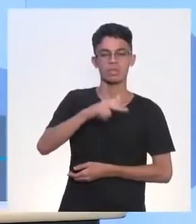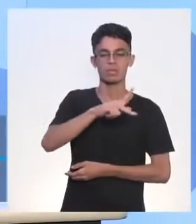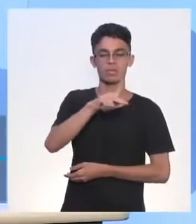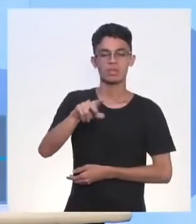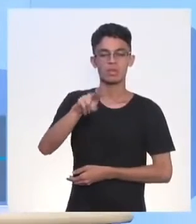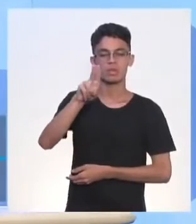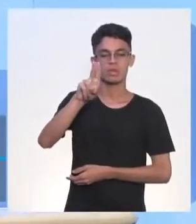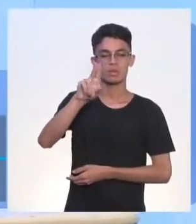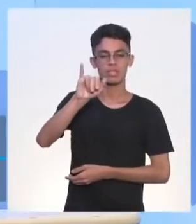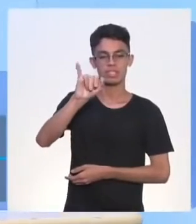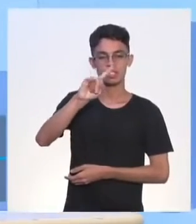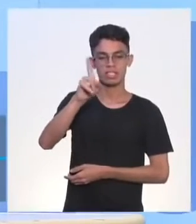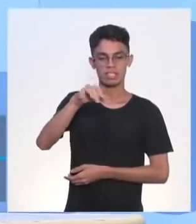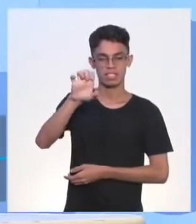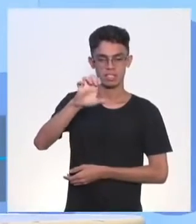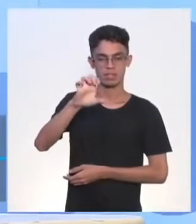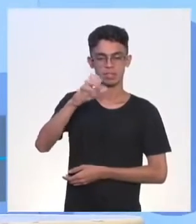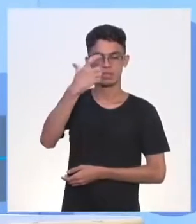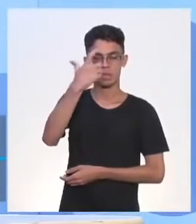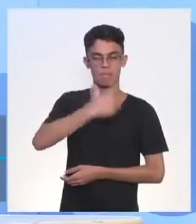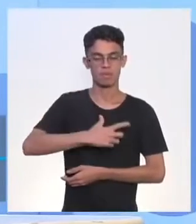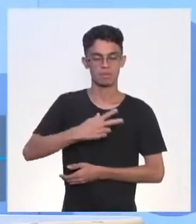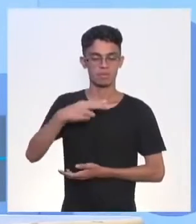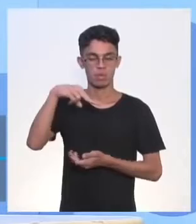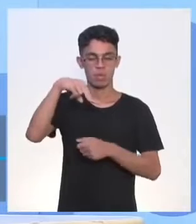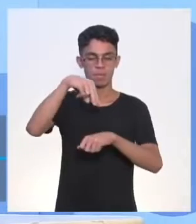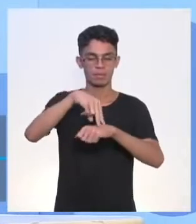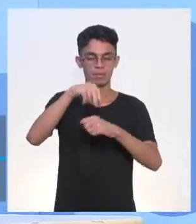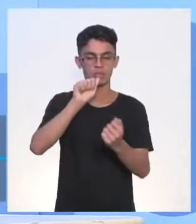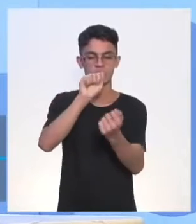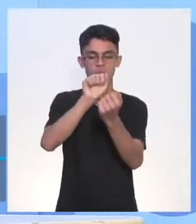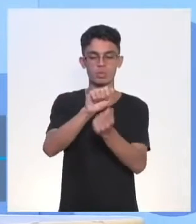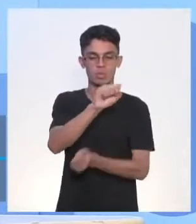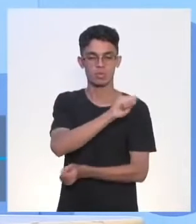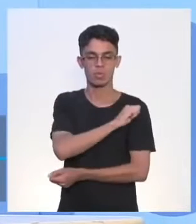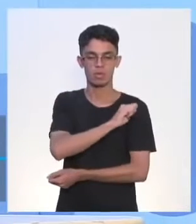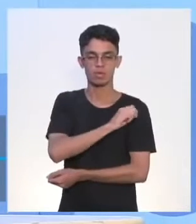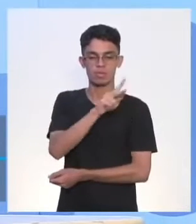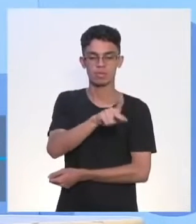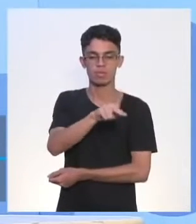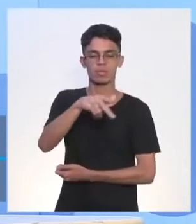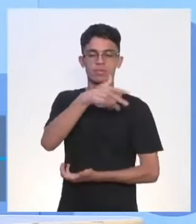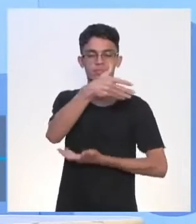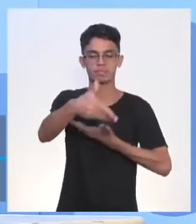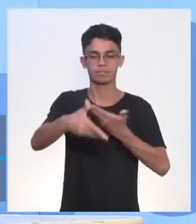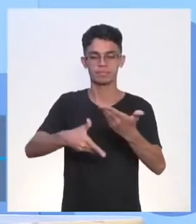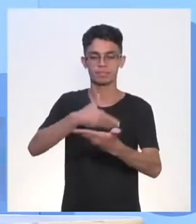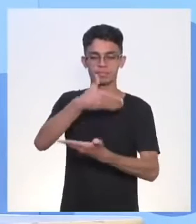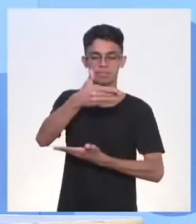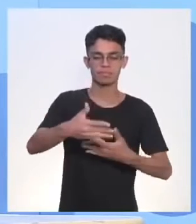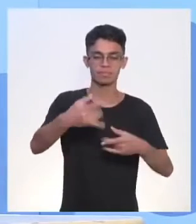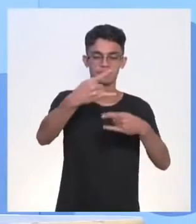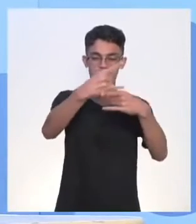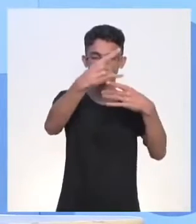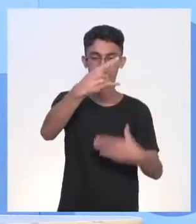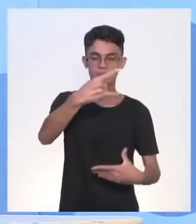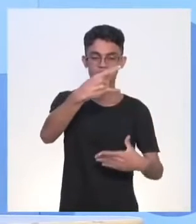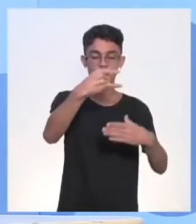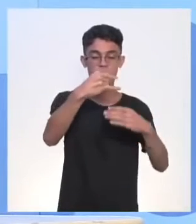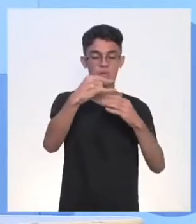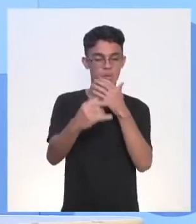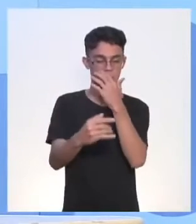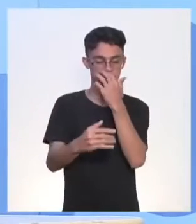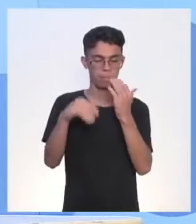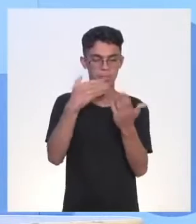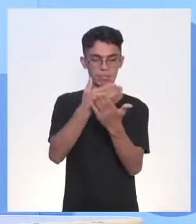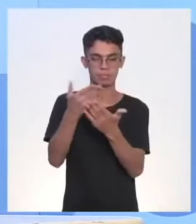Luíse Coutinho e estarei com vocês, professores e estudantes, mediando as interações no nosso chat para essa aula de